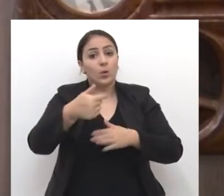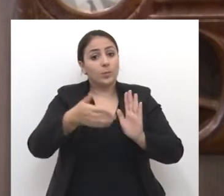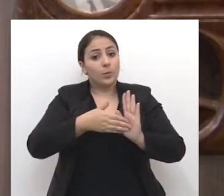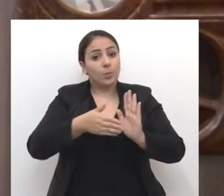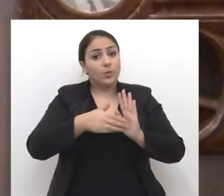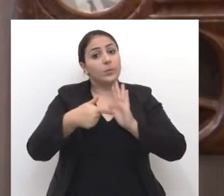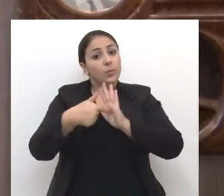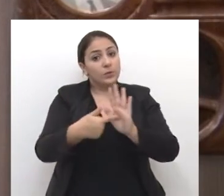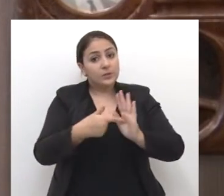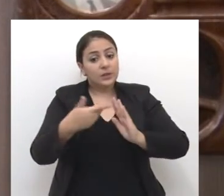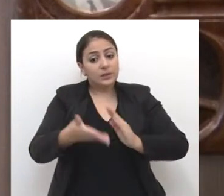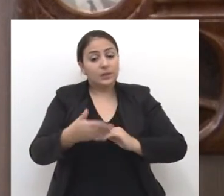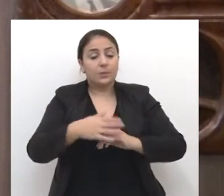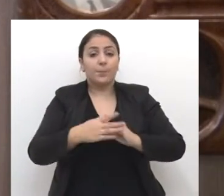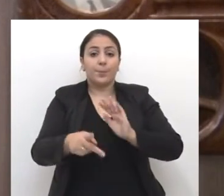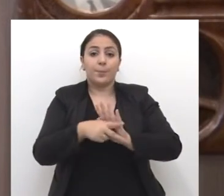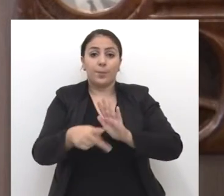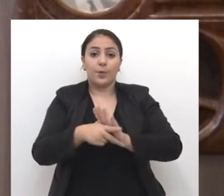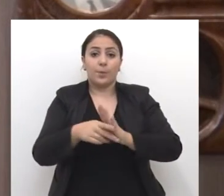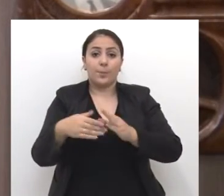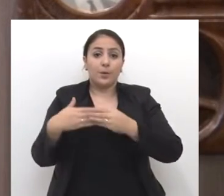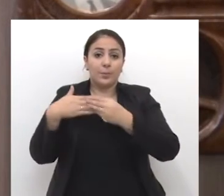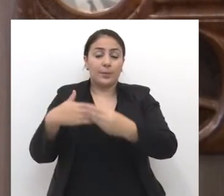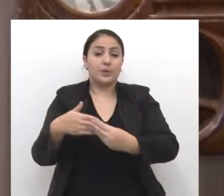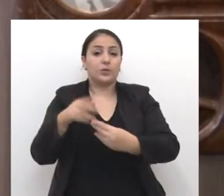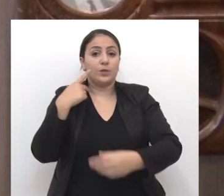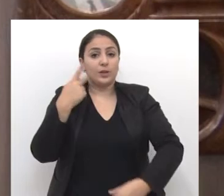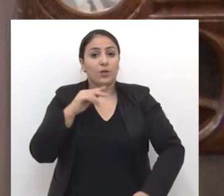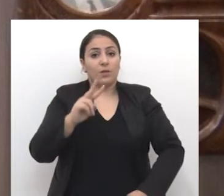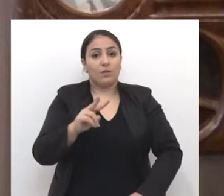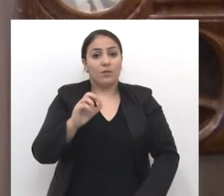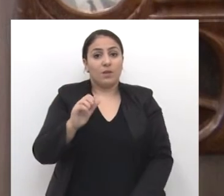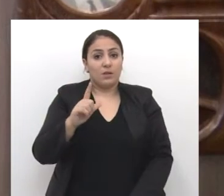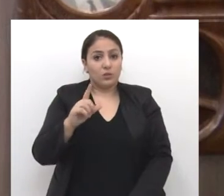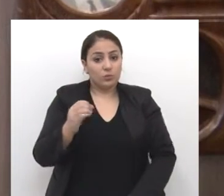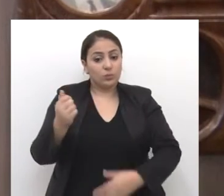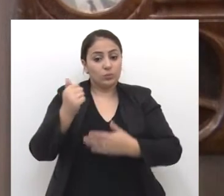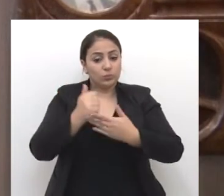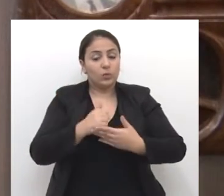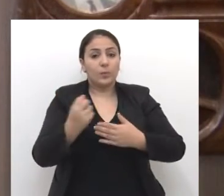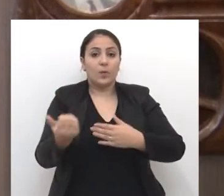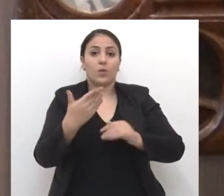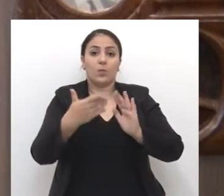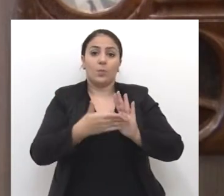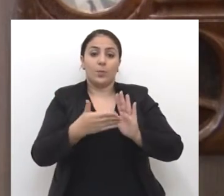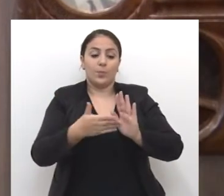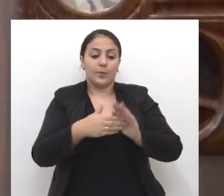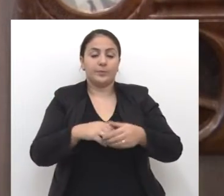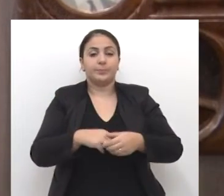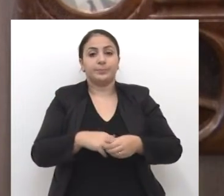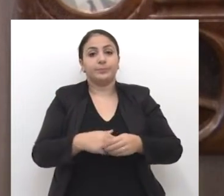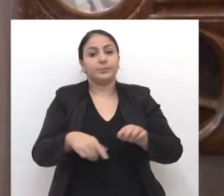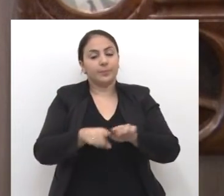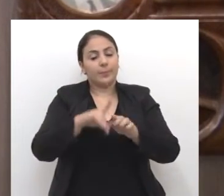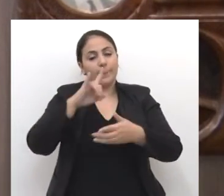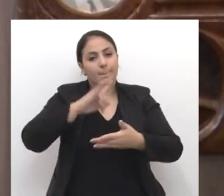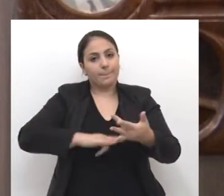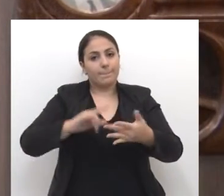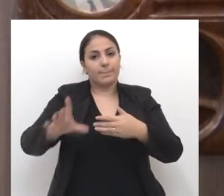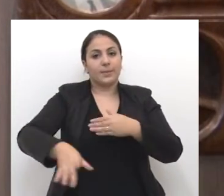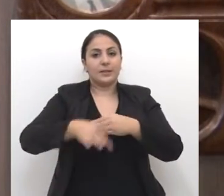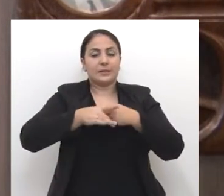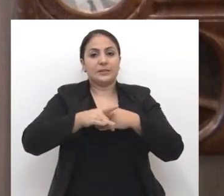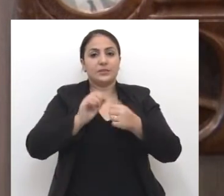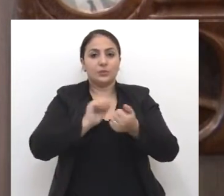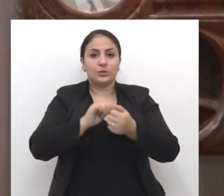das propostas que foram apresentadas aqui pela própria assessora do vereador Valdo, né, que trouxe aí uma nova proposta, e também